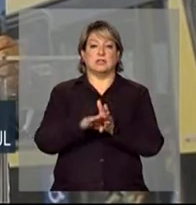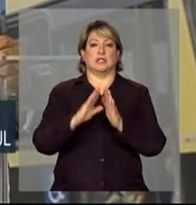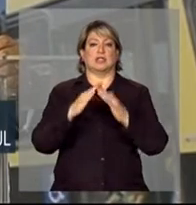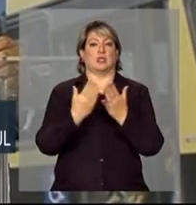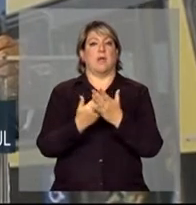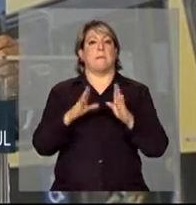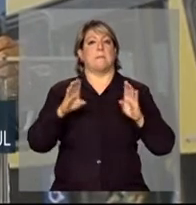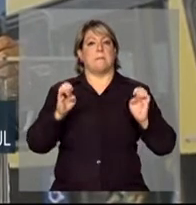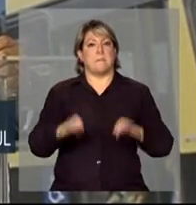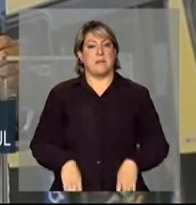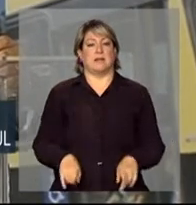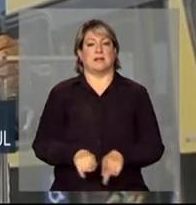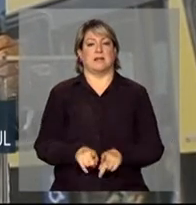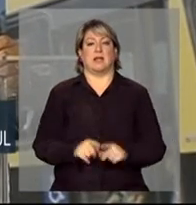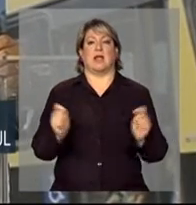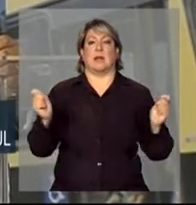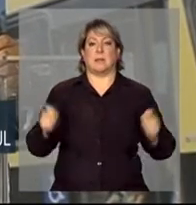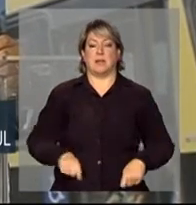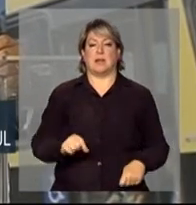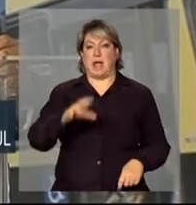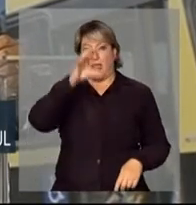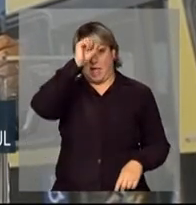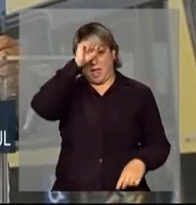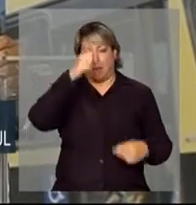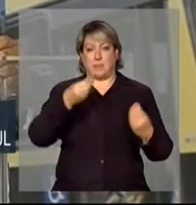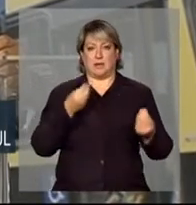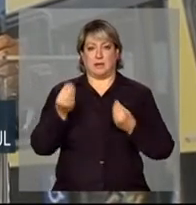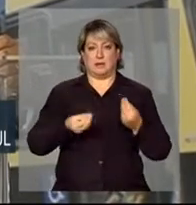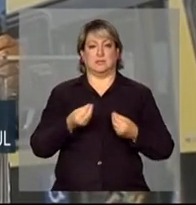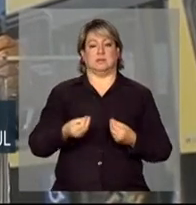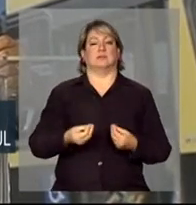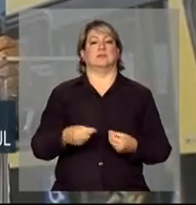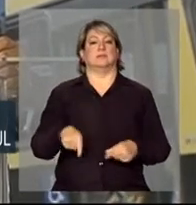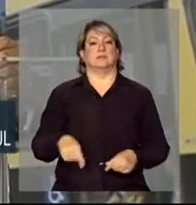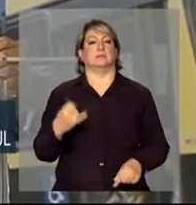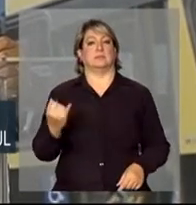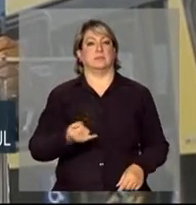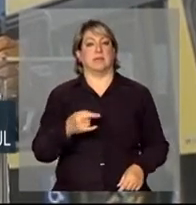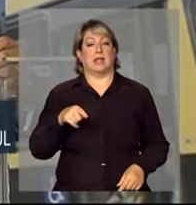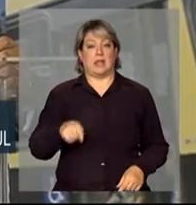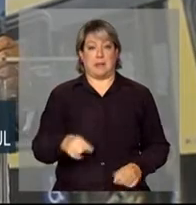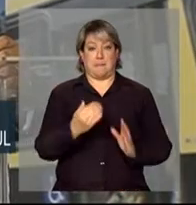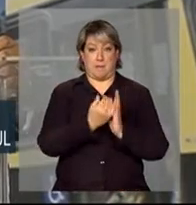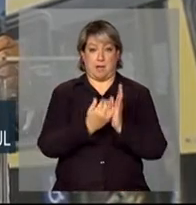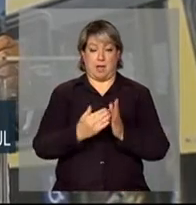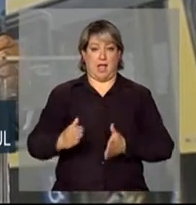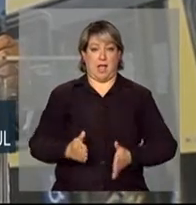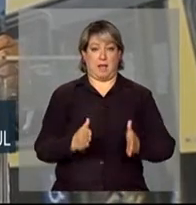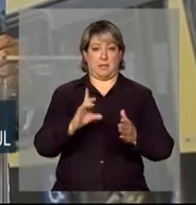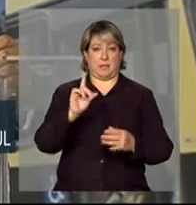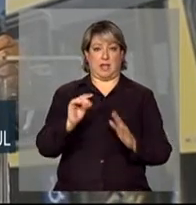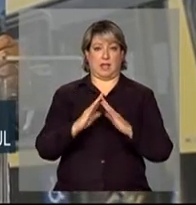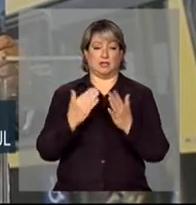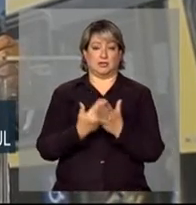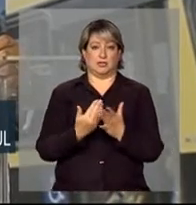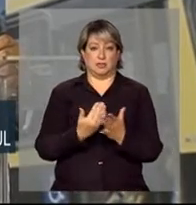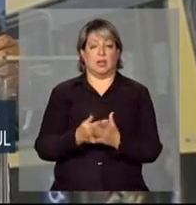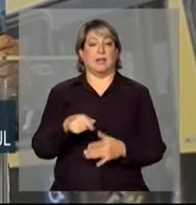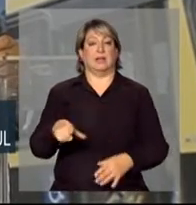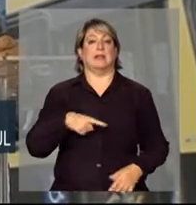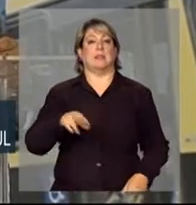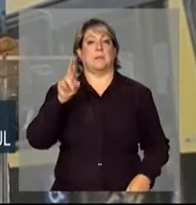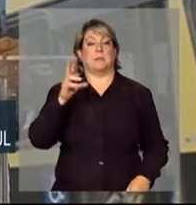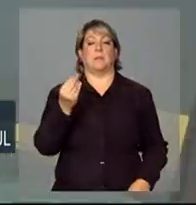e com a capacidade de aprender. E, para isso, o Caminho da Escola, o programa, ele tem um papel